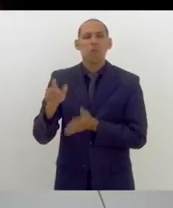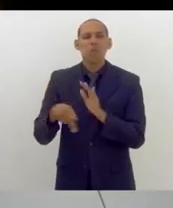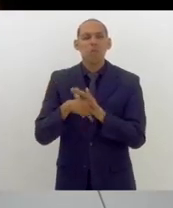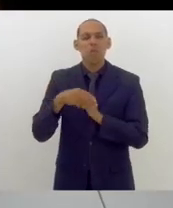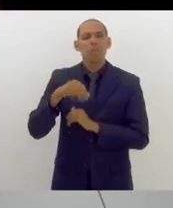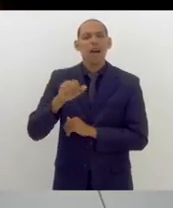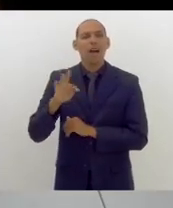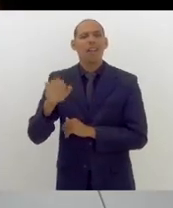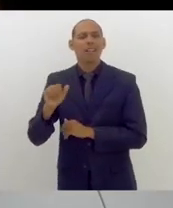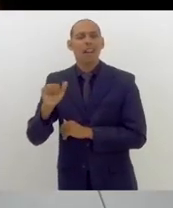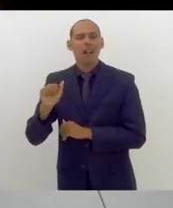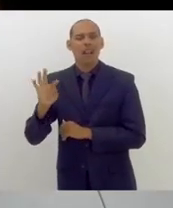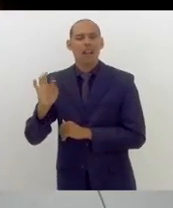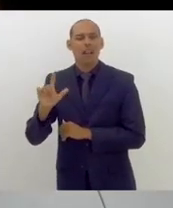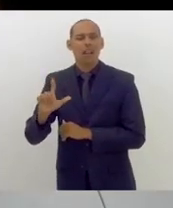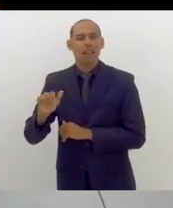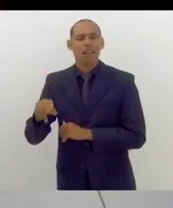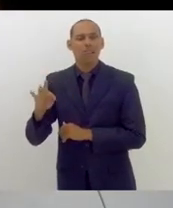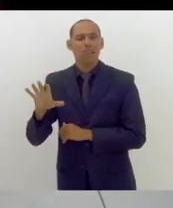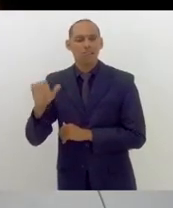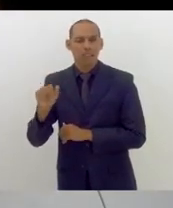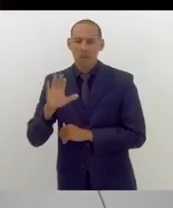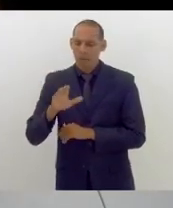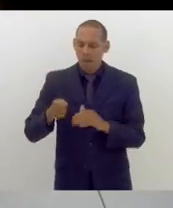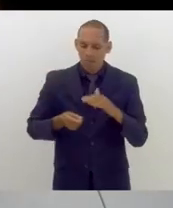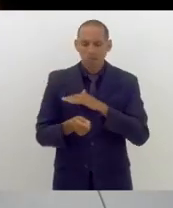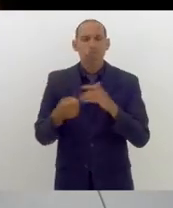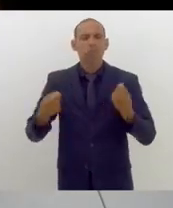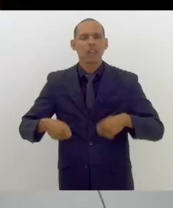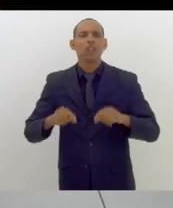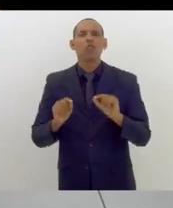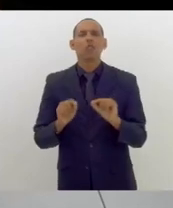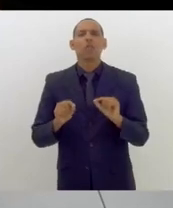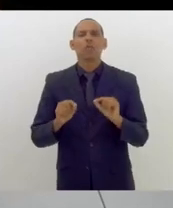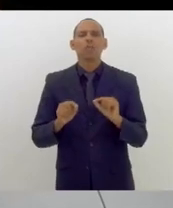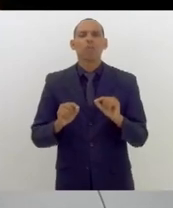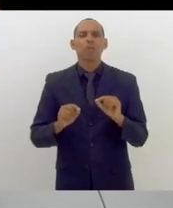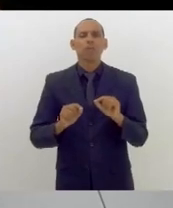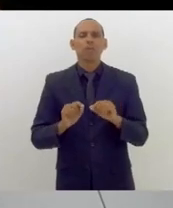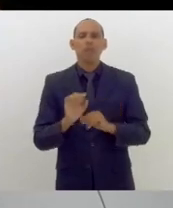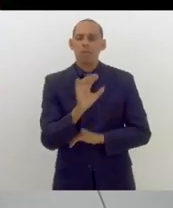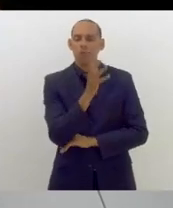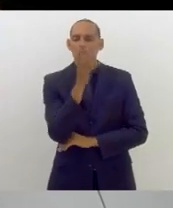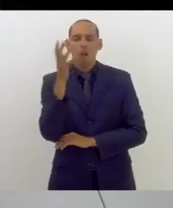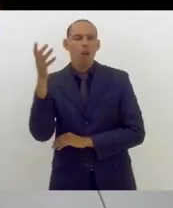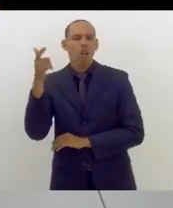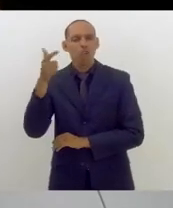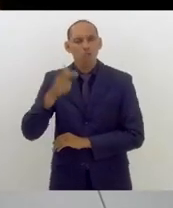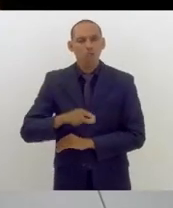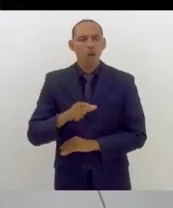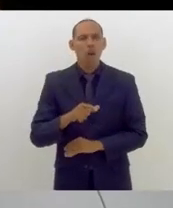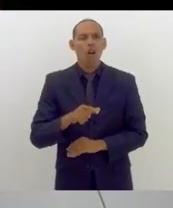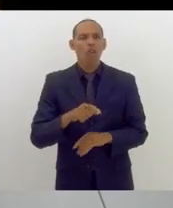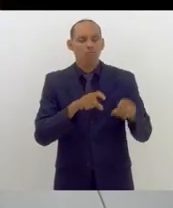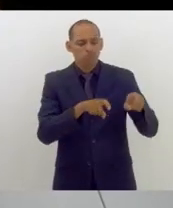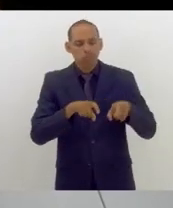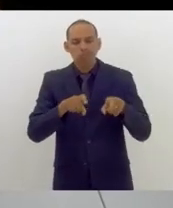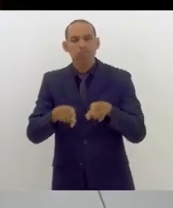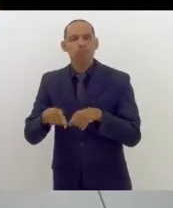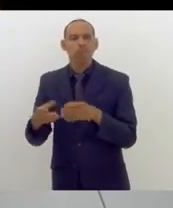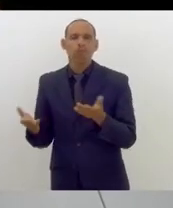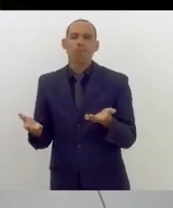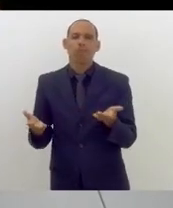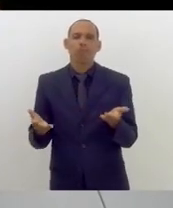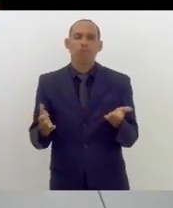Atlântica mas que deveria ser investido no replantio de manguezais então eu